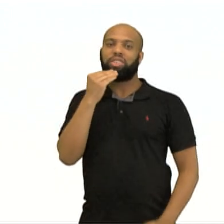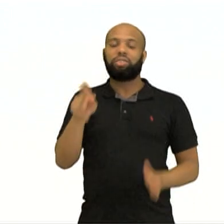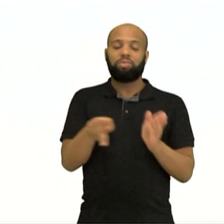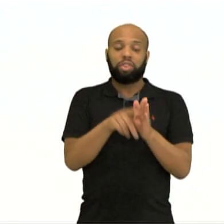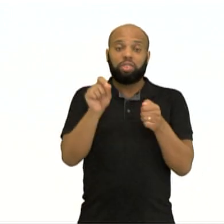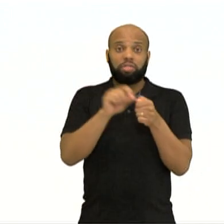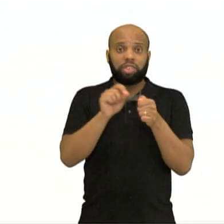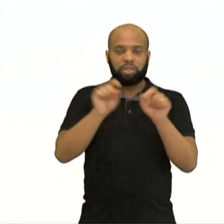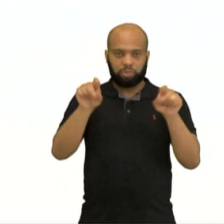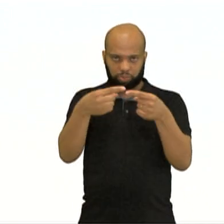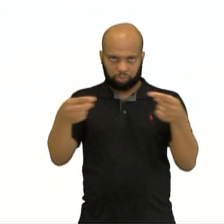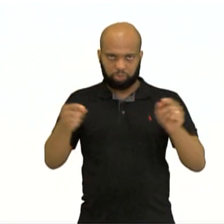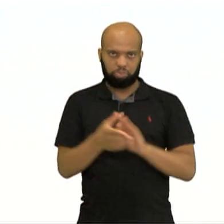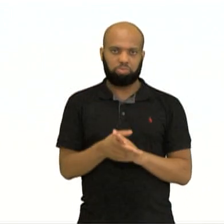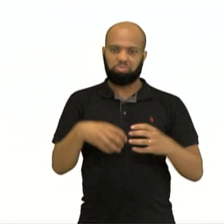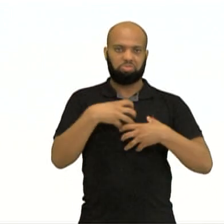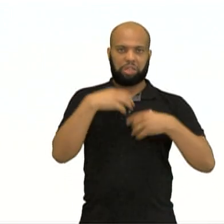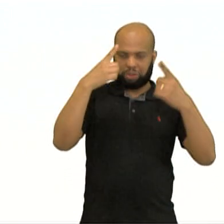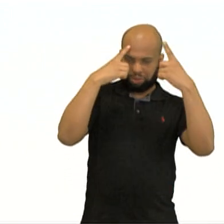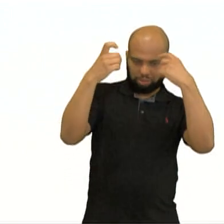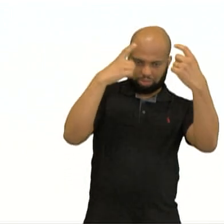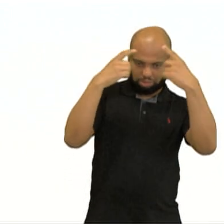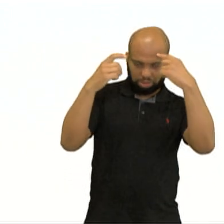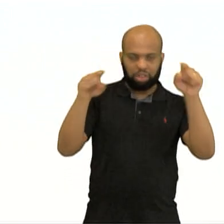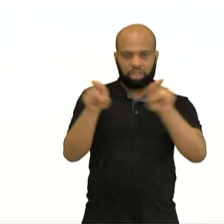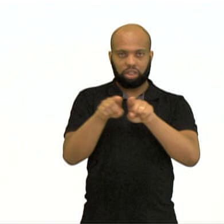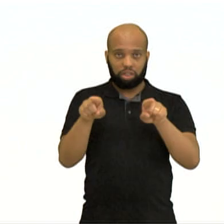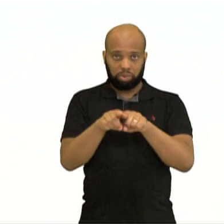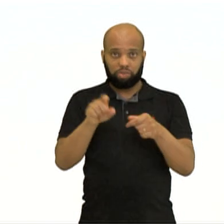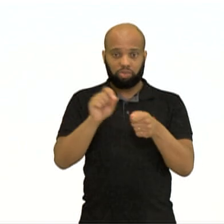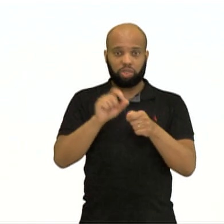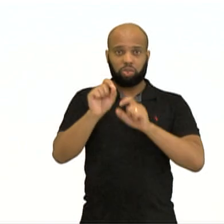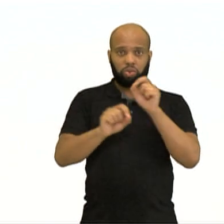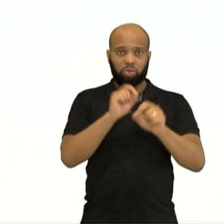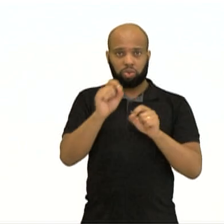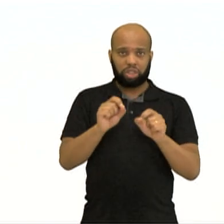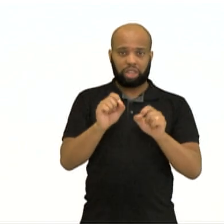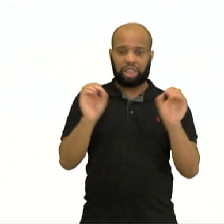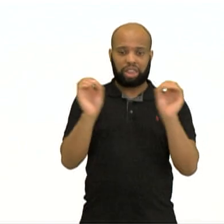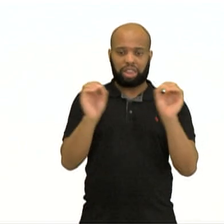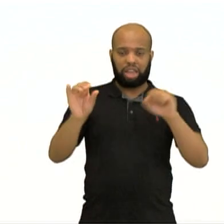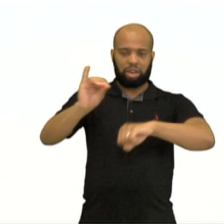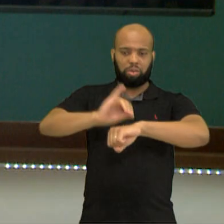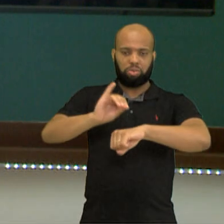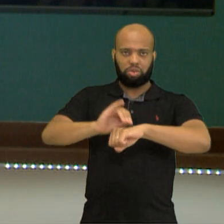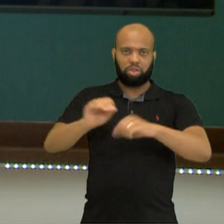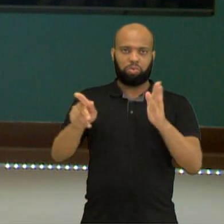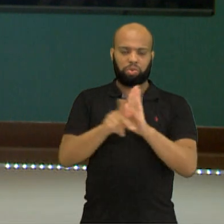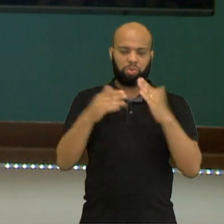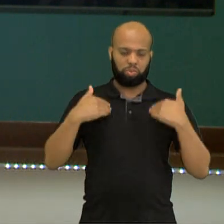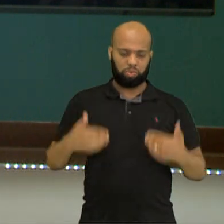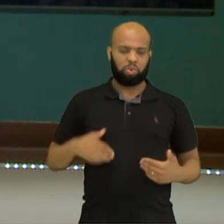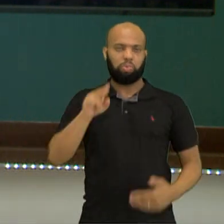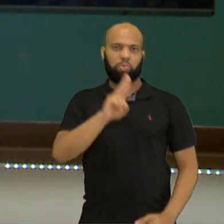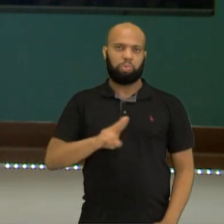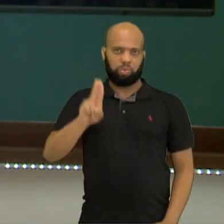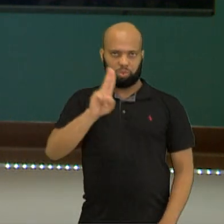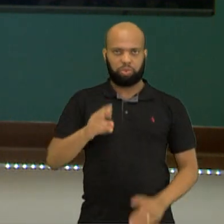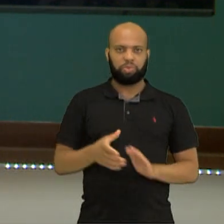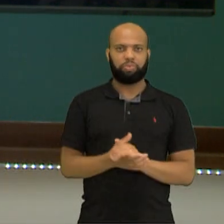produzir música, seja improvisando arranjos musicais ou até sem fazer uso de instrumentos musicais.